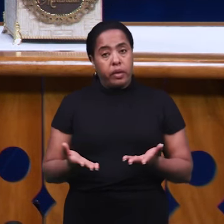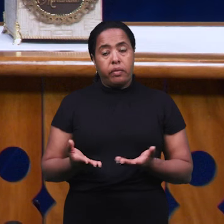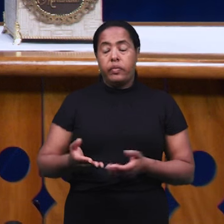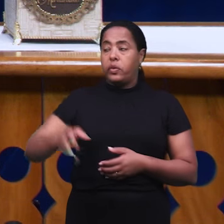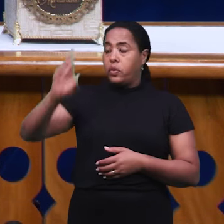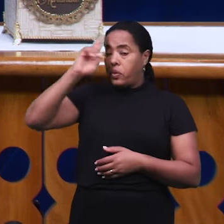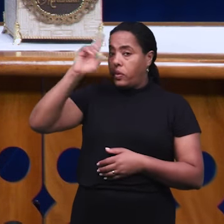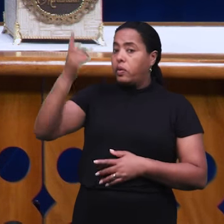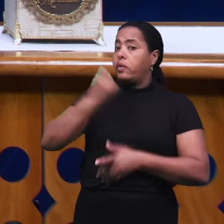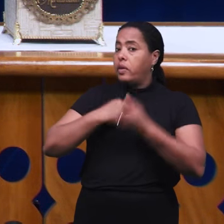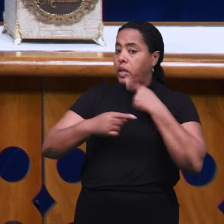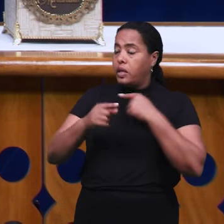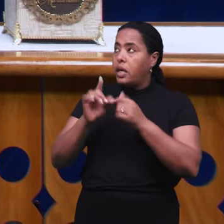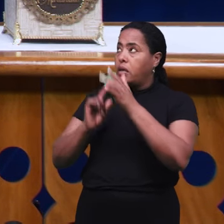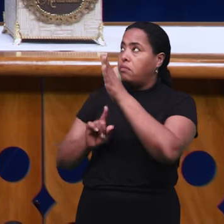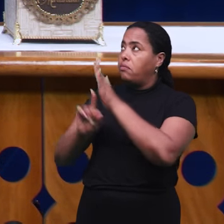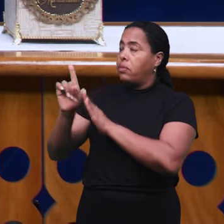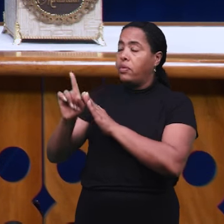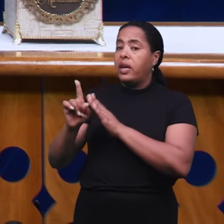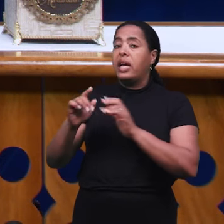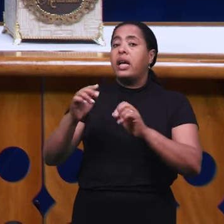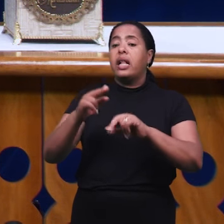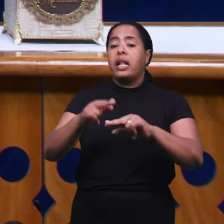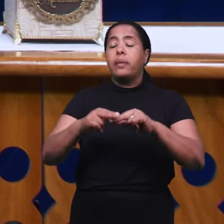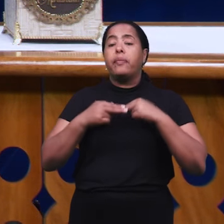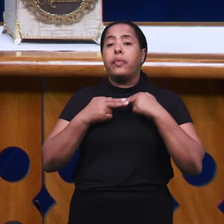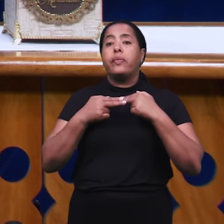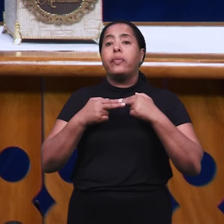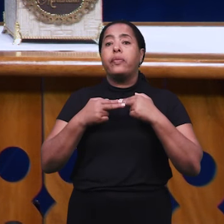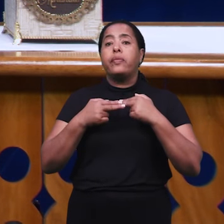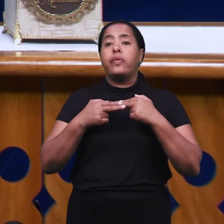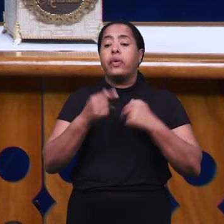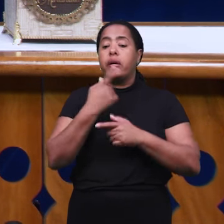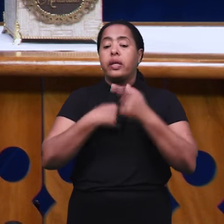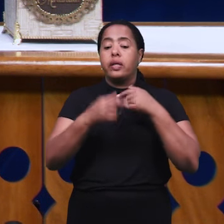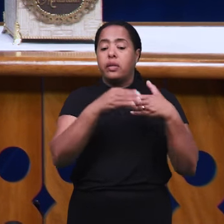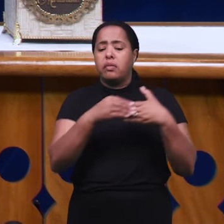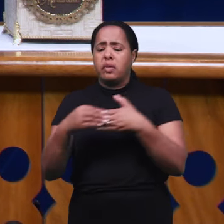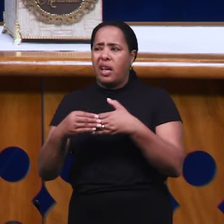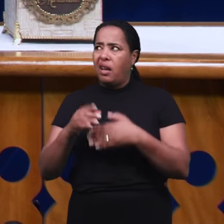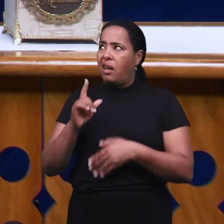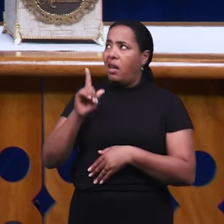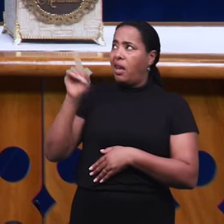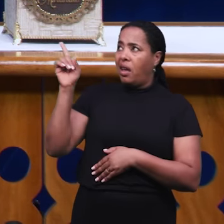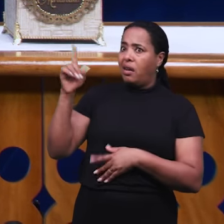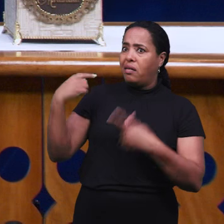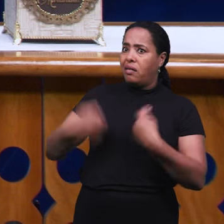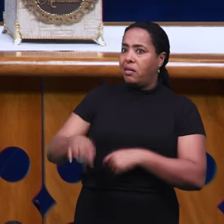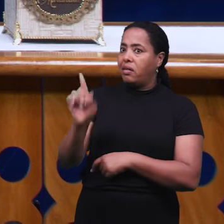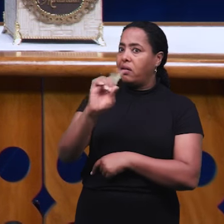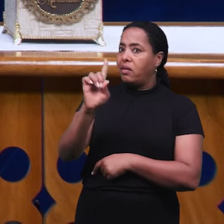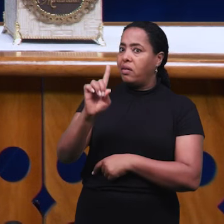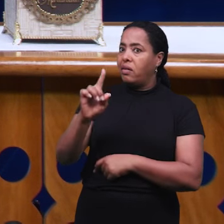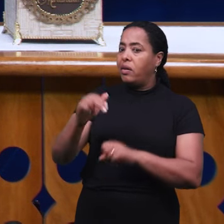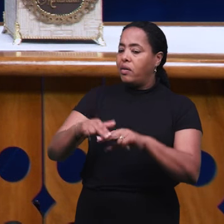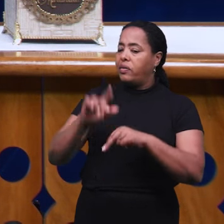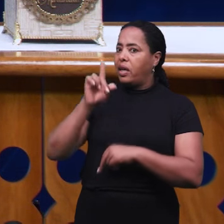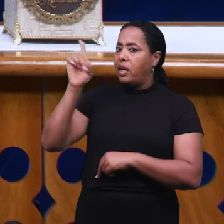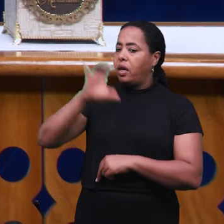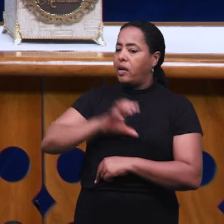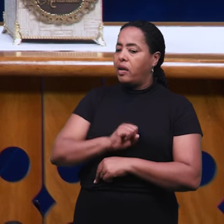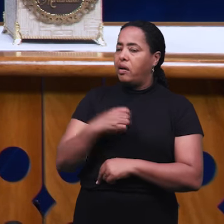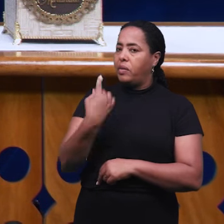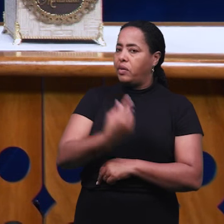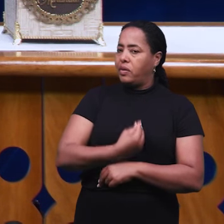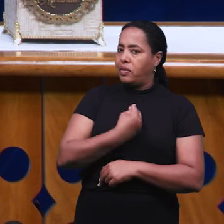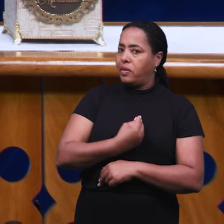quer dirigir o seu povo. Porque Ele precisa? Não, o Senhor não precisa. É porque Ele nos ama. É porque Ele